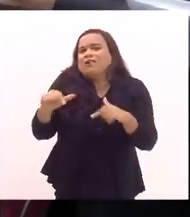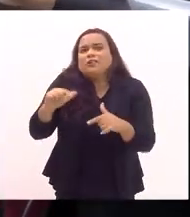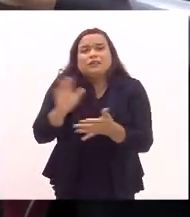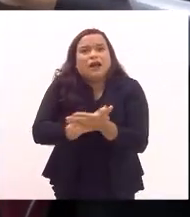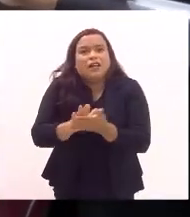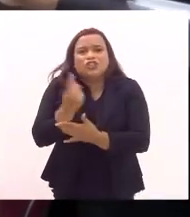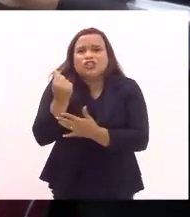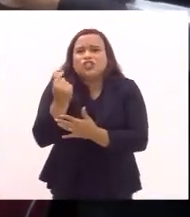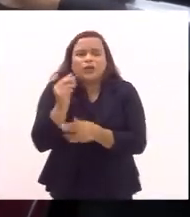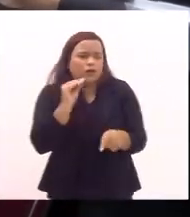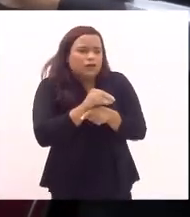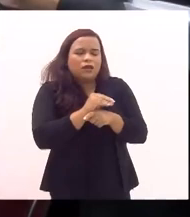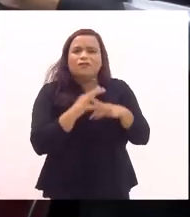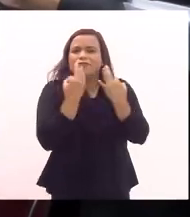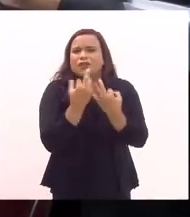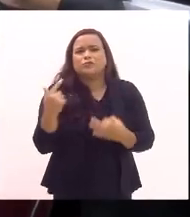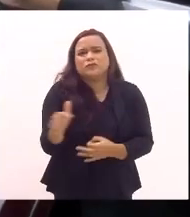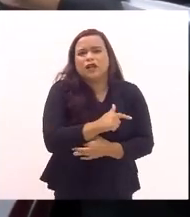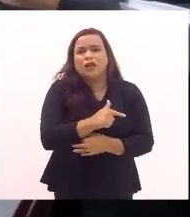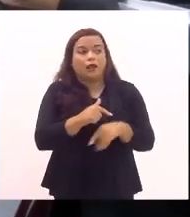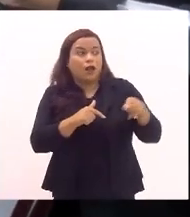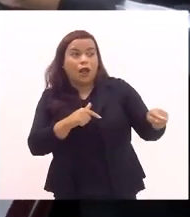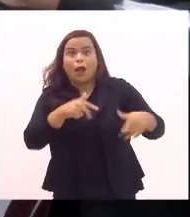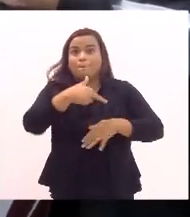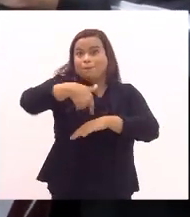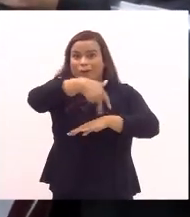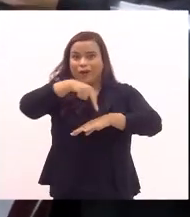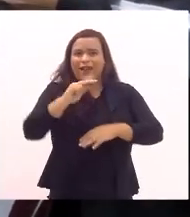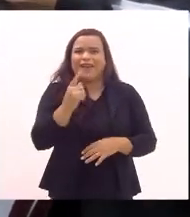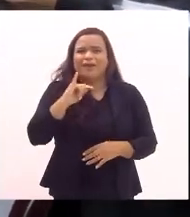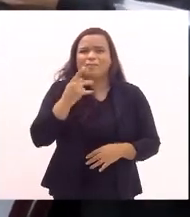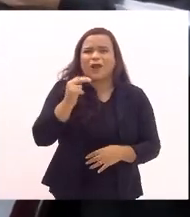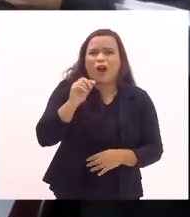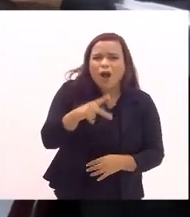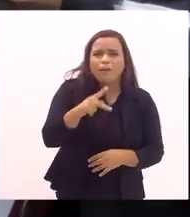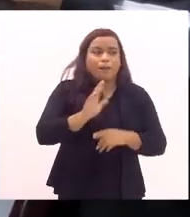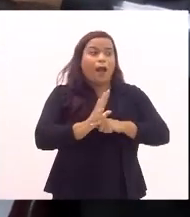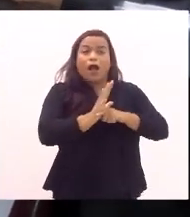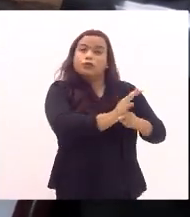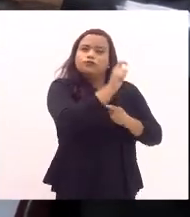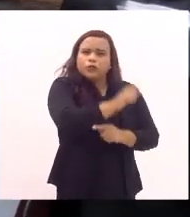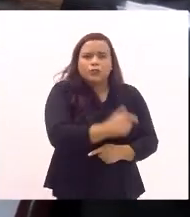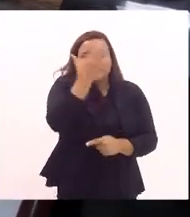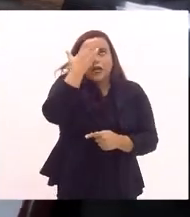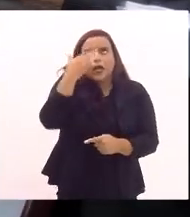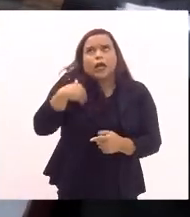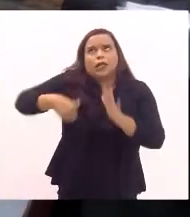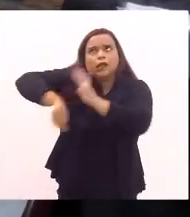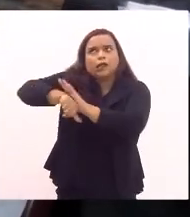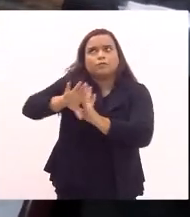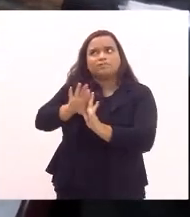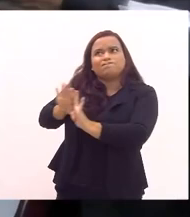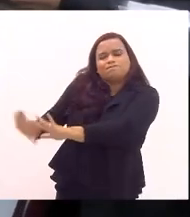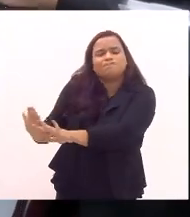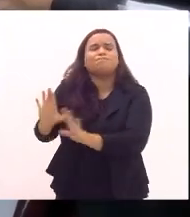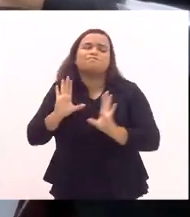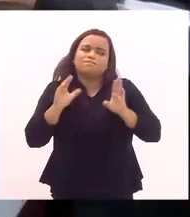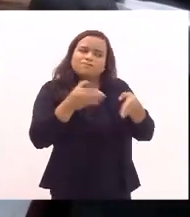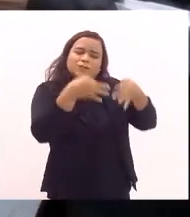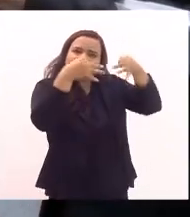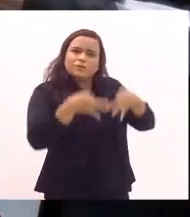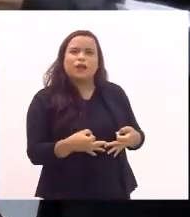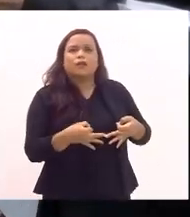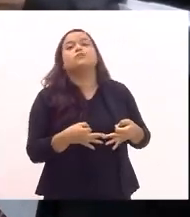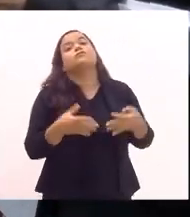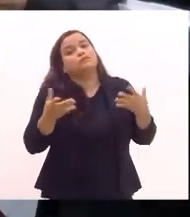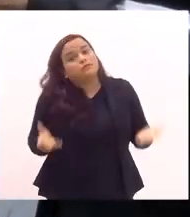Para Ele vem por esse caminho não vá pelo caminho errado é um hip hop que disputa então peço aqui a atenção de todos